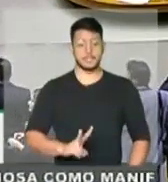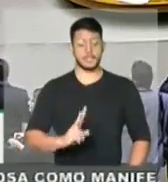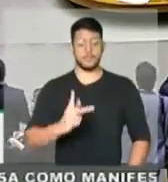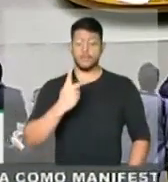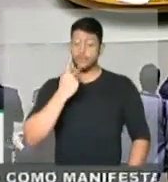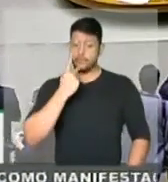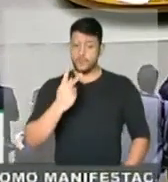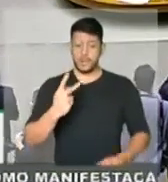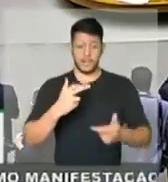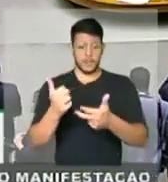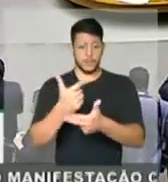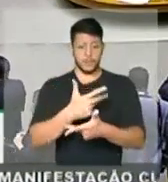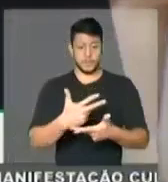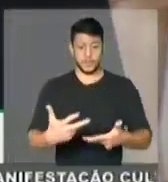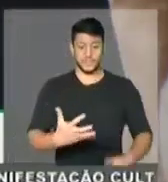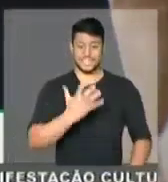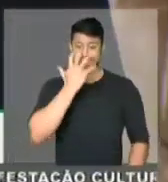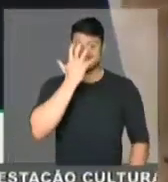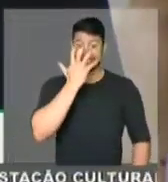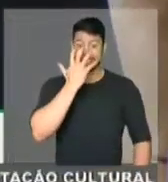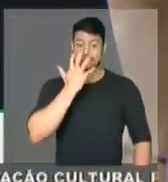Eu nunca fiz uma fala